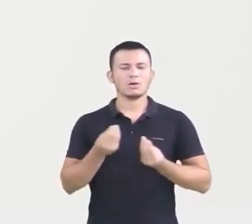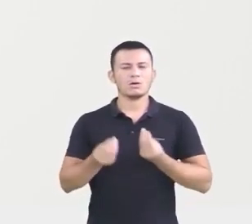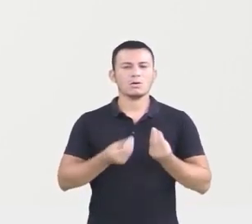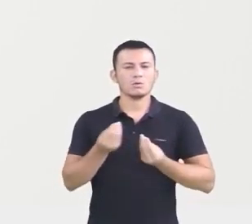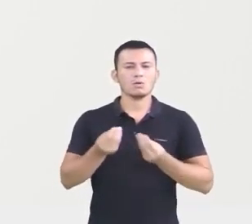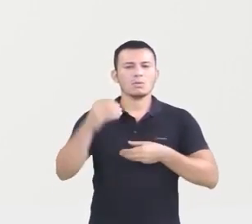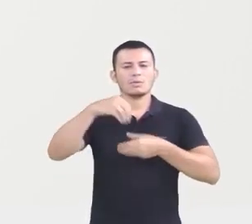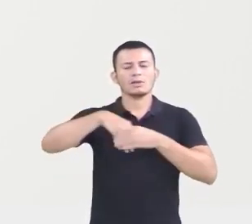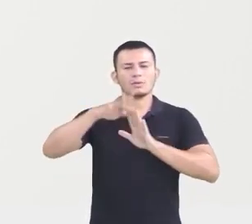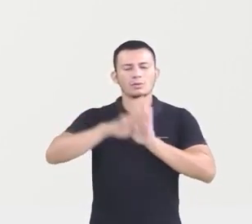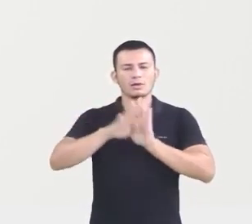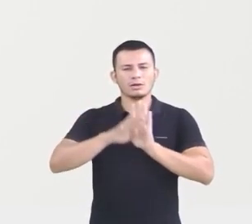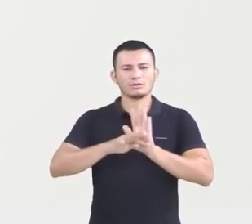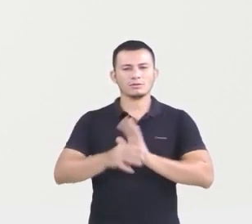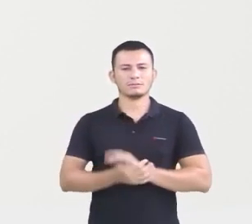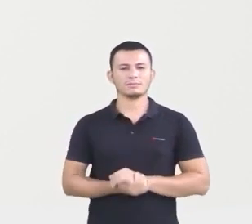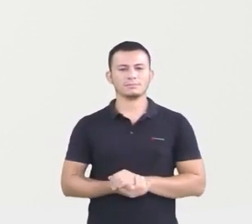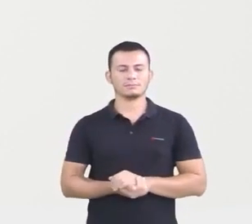no texto.